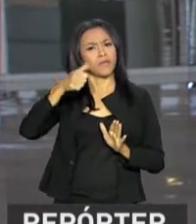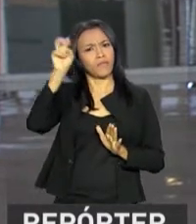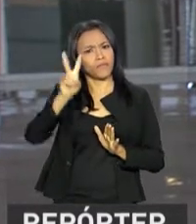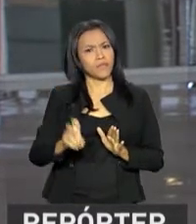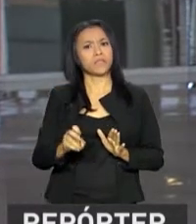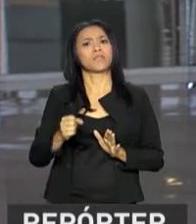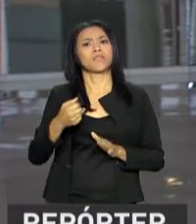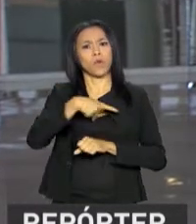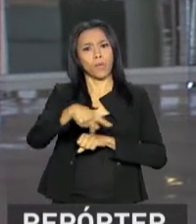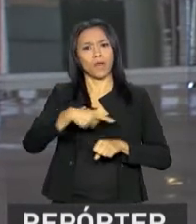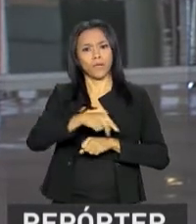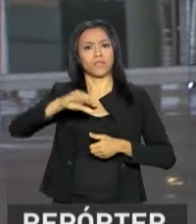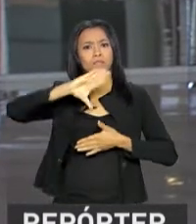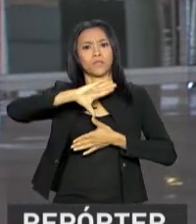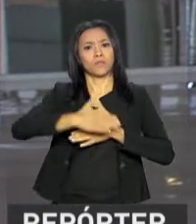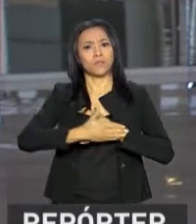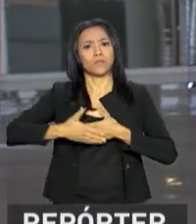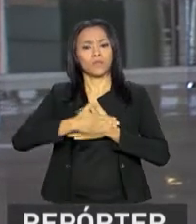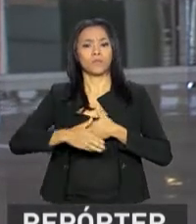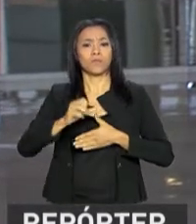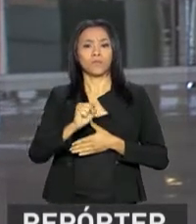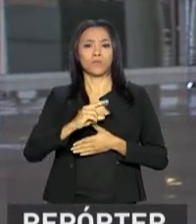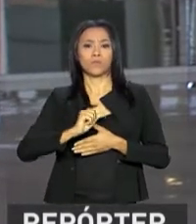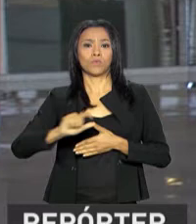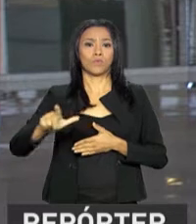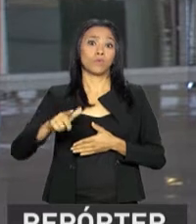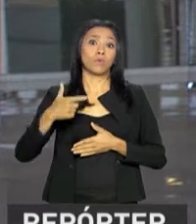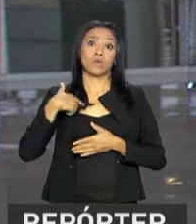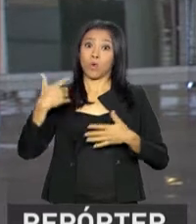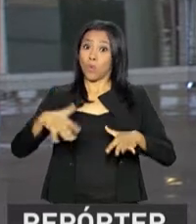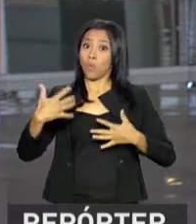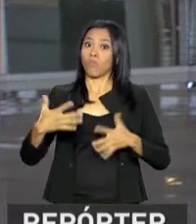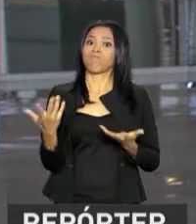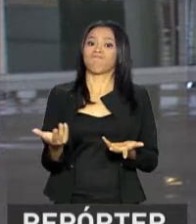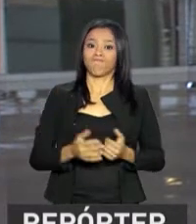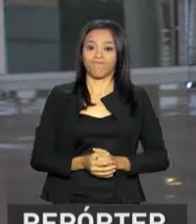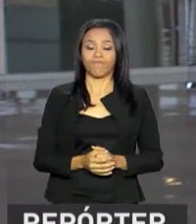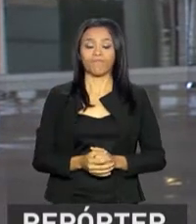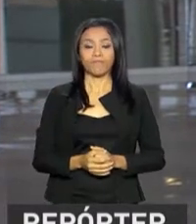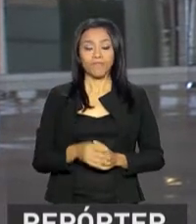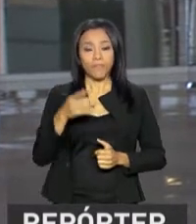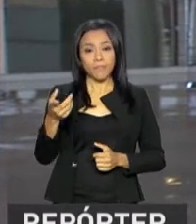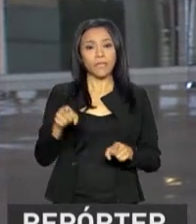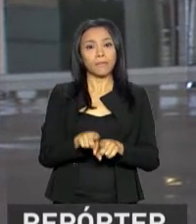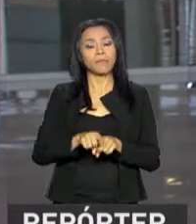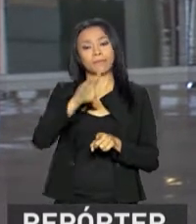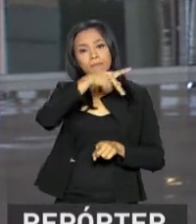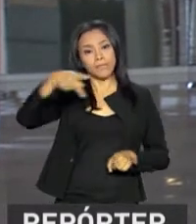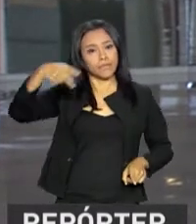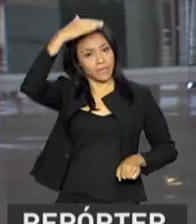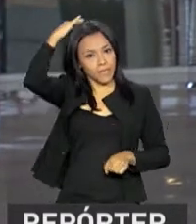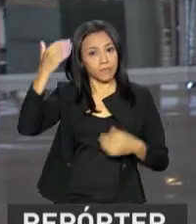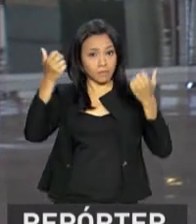um país do hemisfério sul sedia o maior evento o vento sobre recursos hídricos do planeta tema e destacou que o compromisso